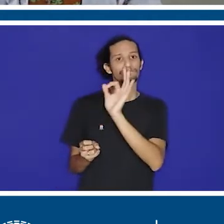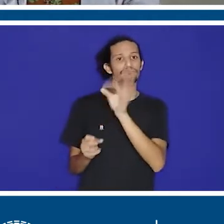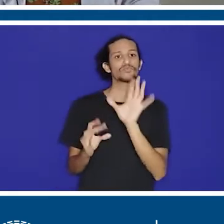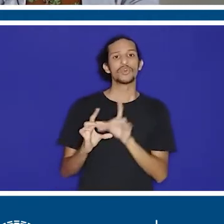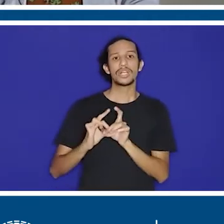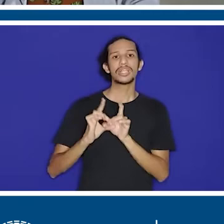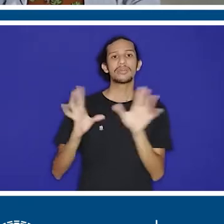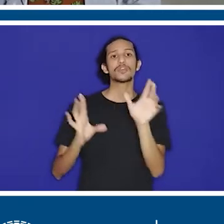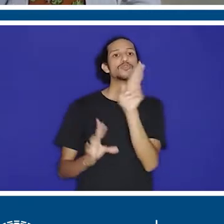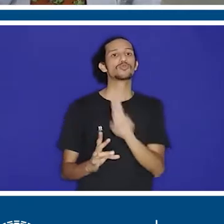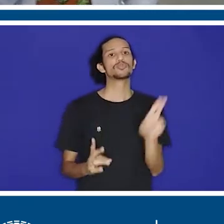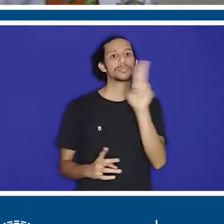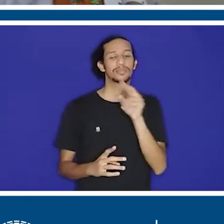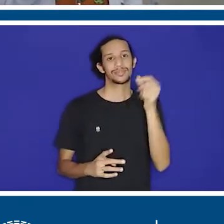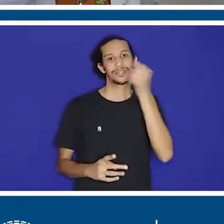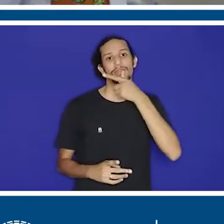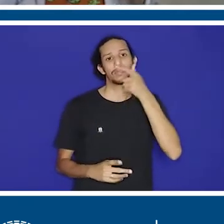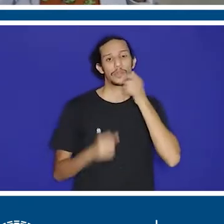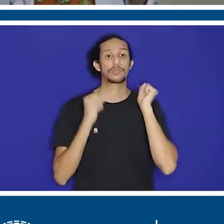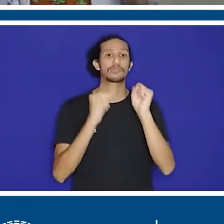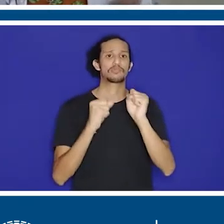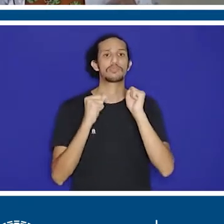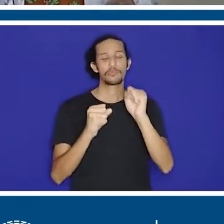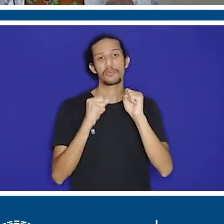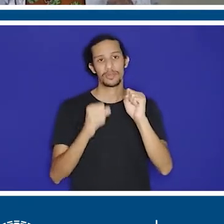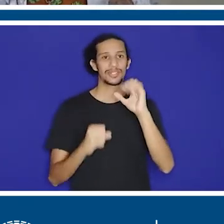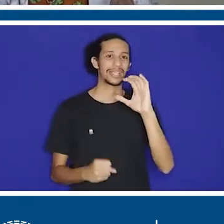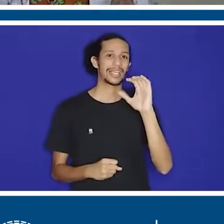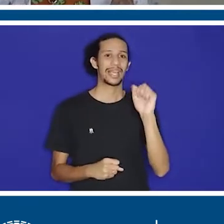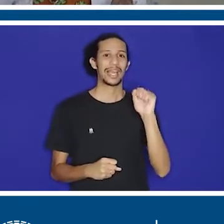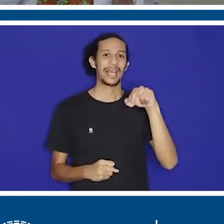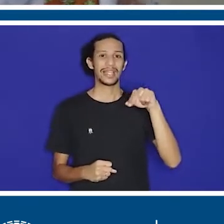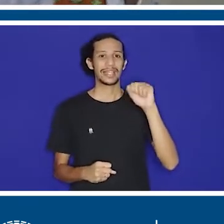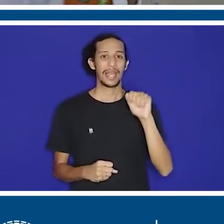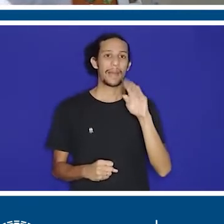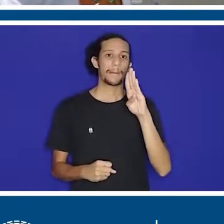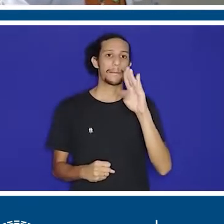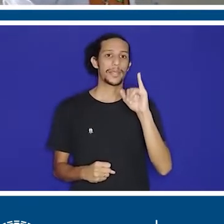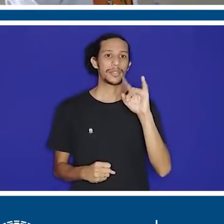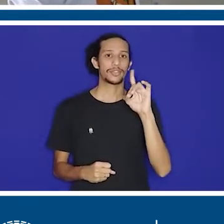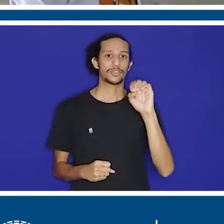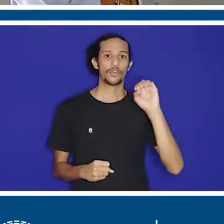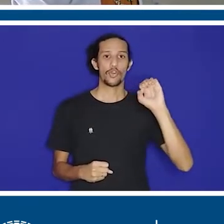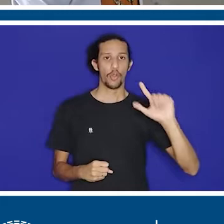autorize, que seja fornecido pelo SUS o canabidiol.